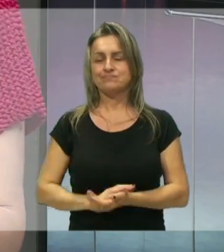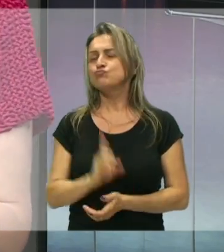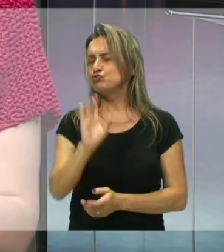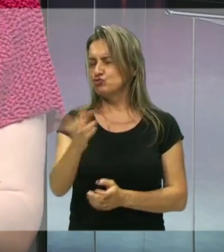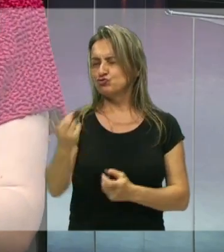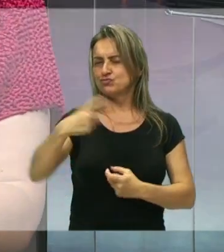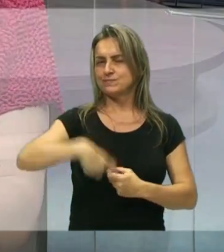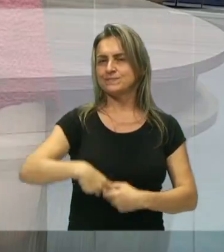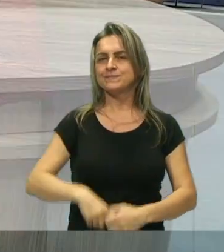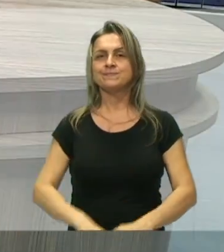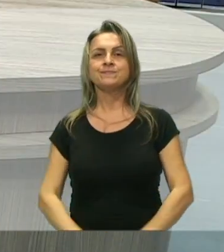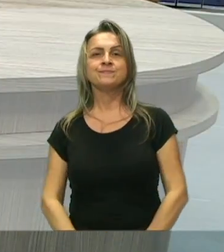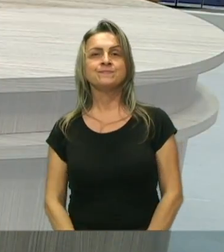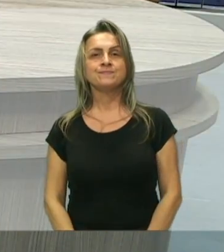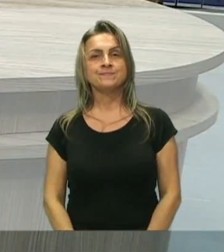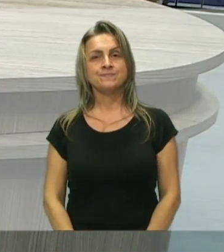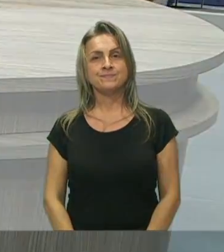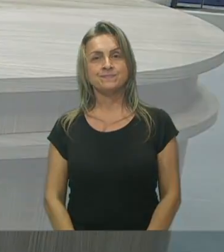volta.